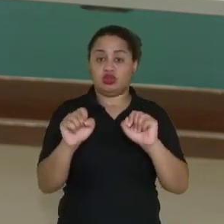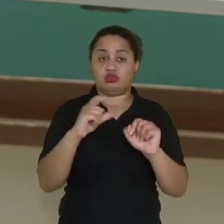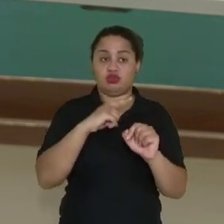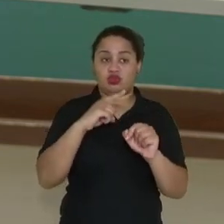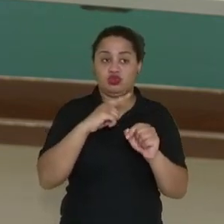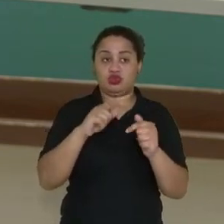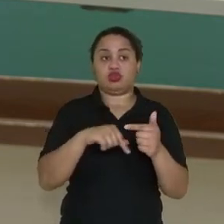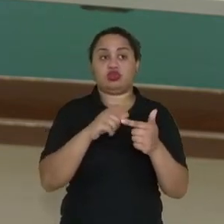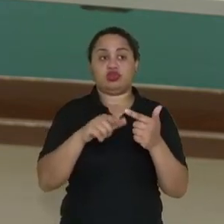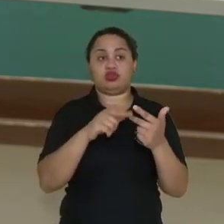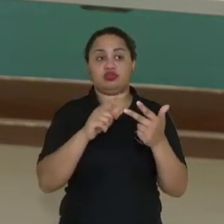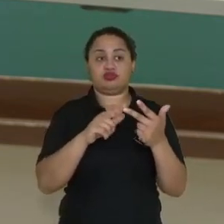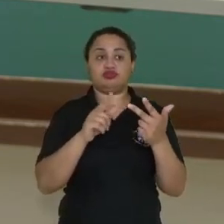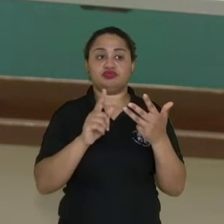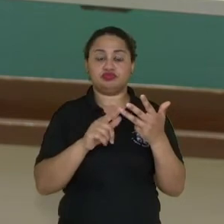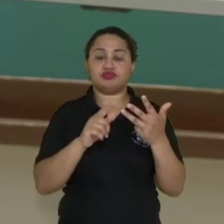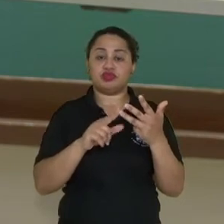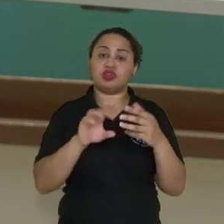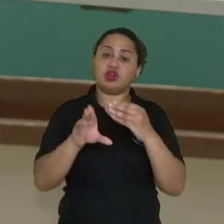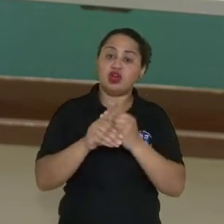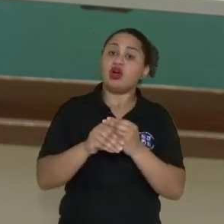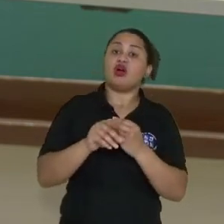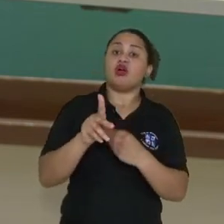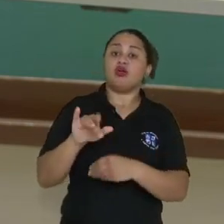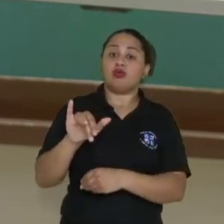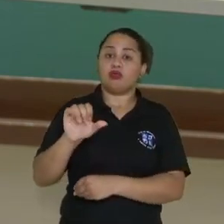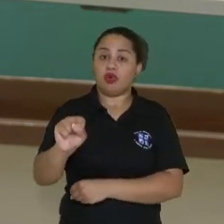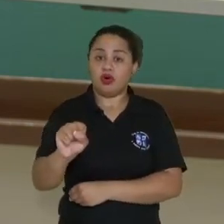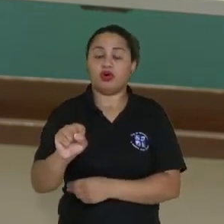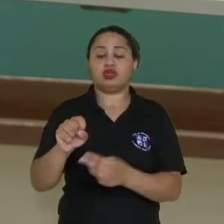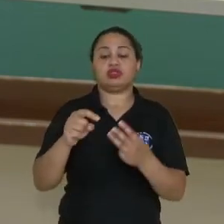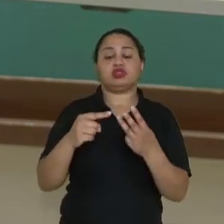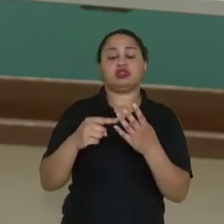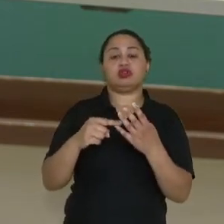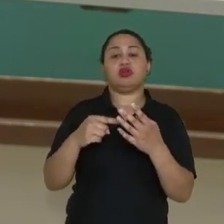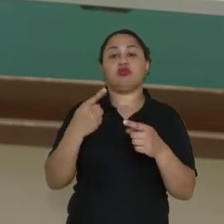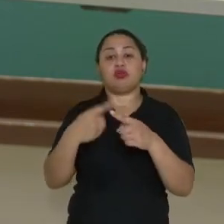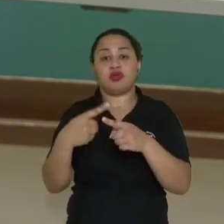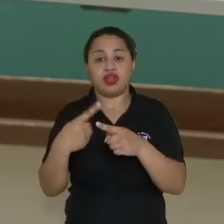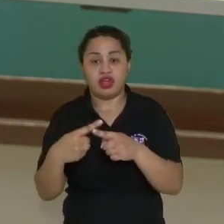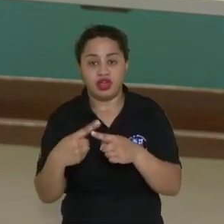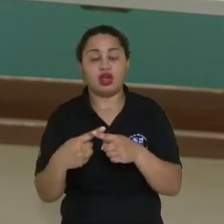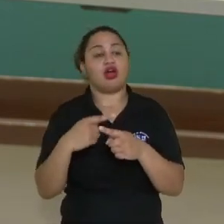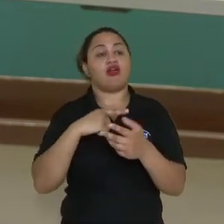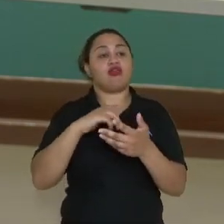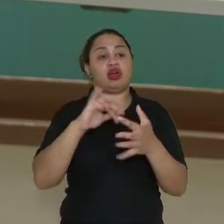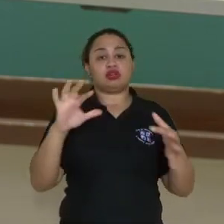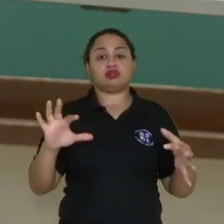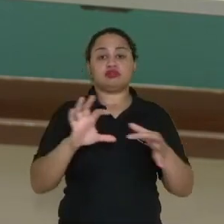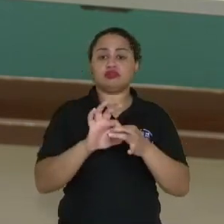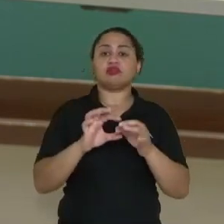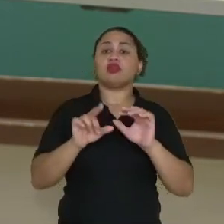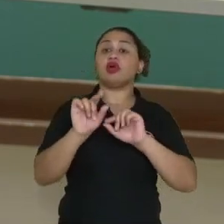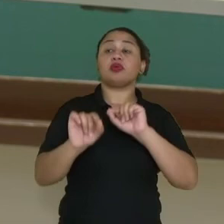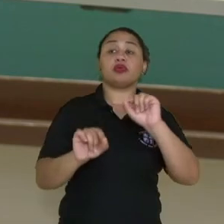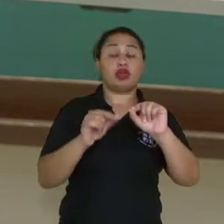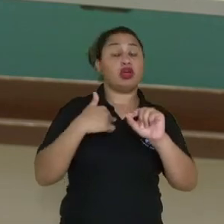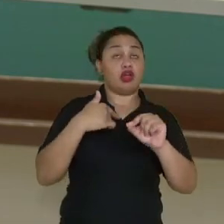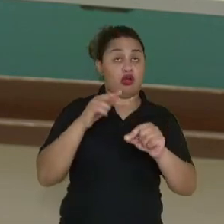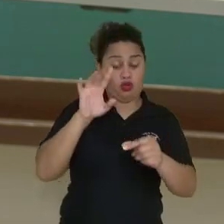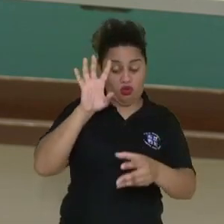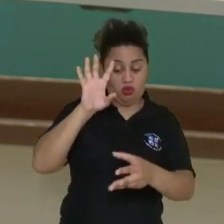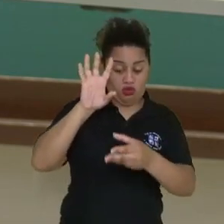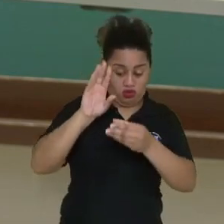Conclusivas, né? O pois, o porquê, né? Então, a gente tem várias conjunções ali que dão ideia de conclusão de